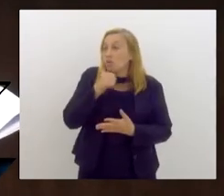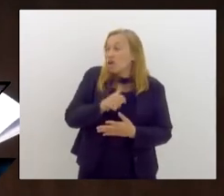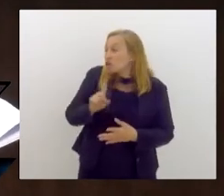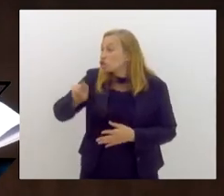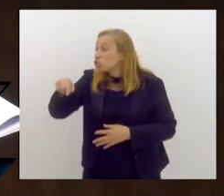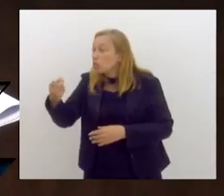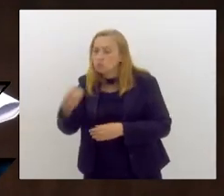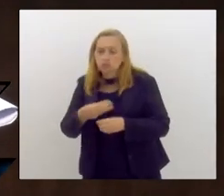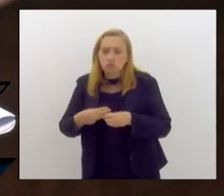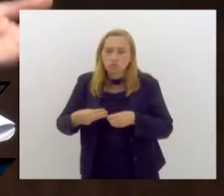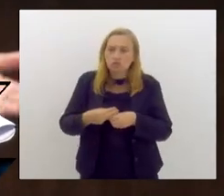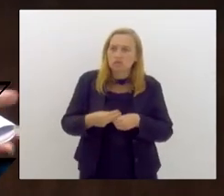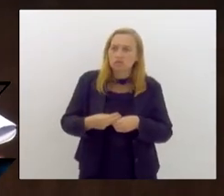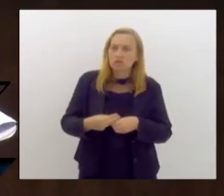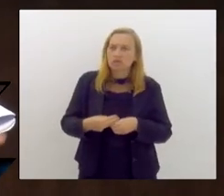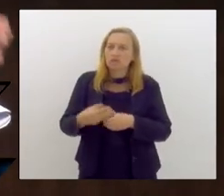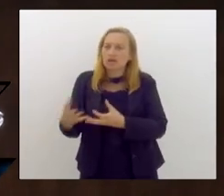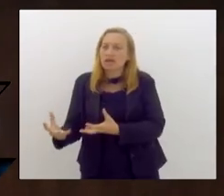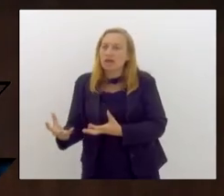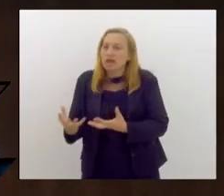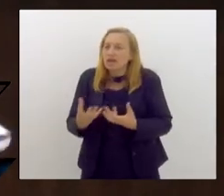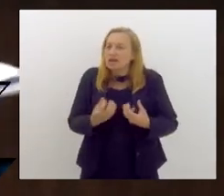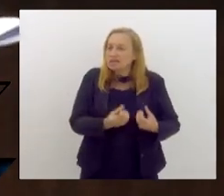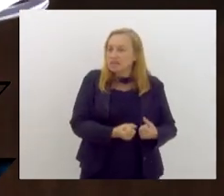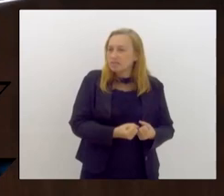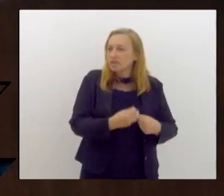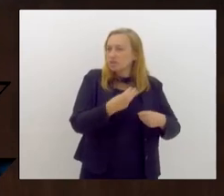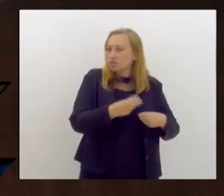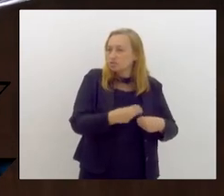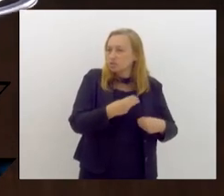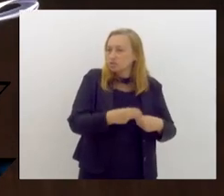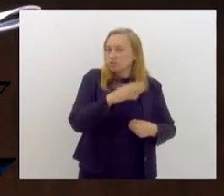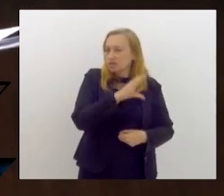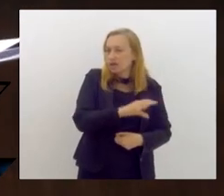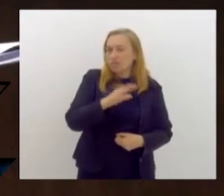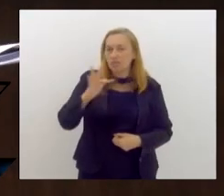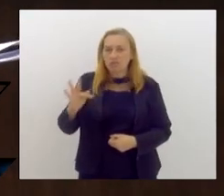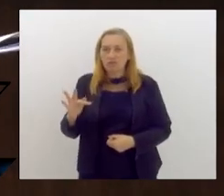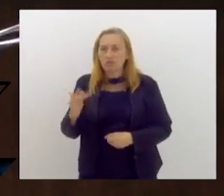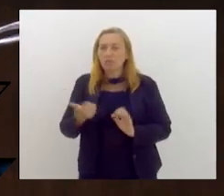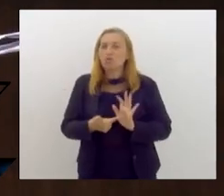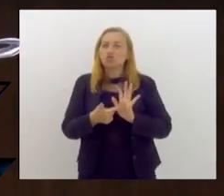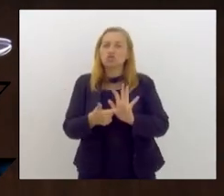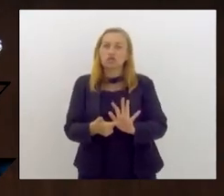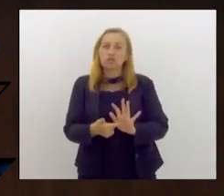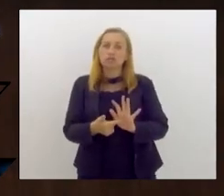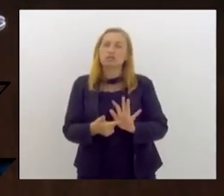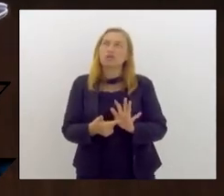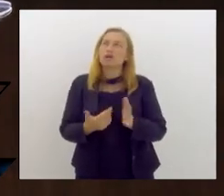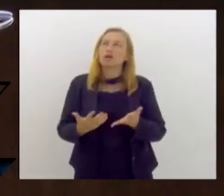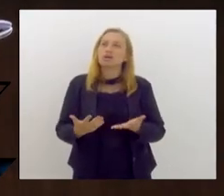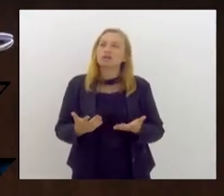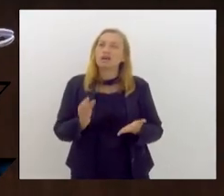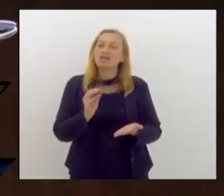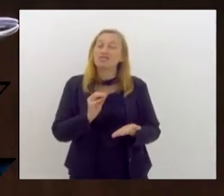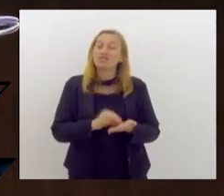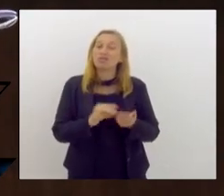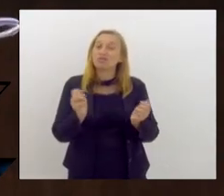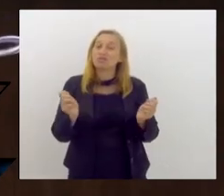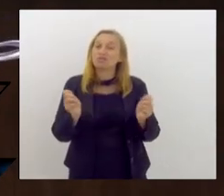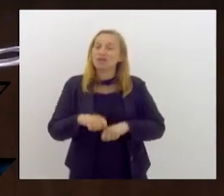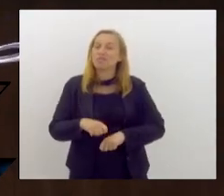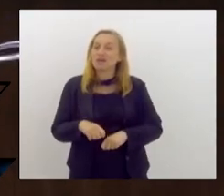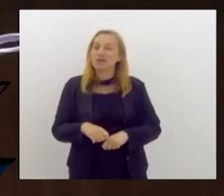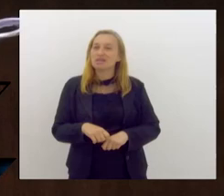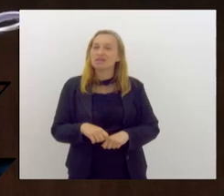outros municípios que eram acolhidas no município de Cabo Frio, demonstrando aí, né, a incapacidade da